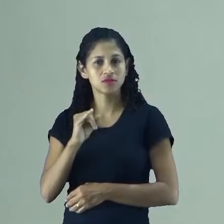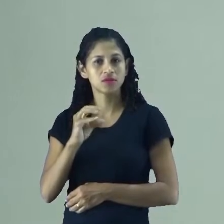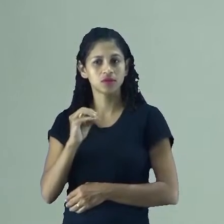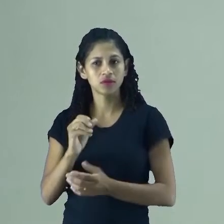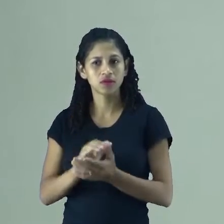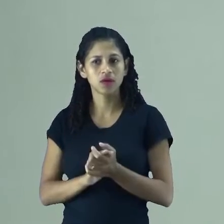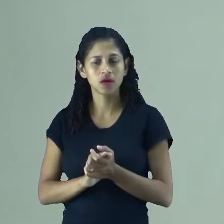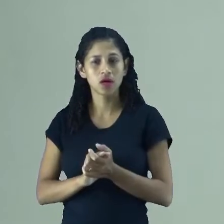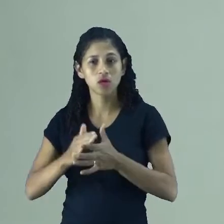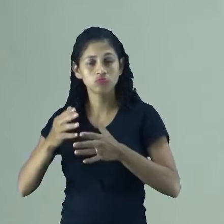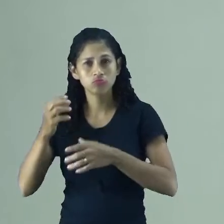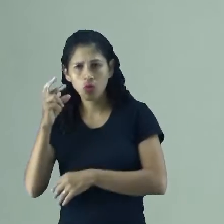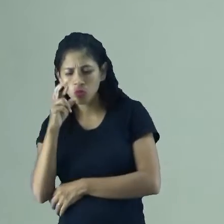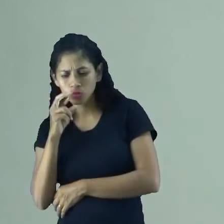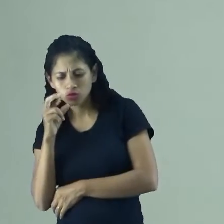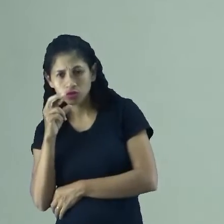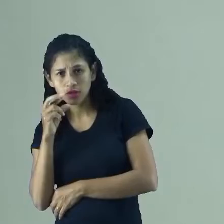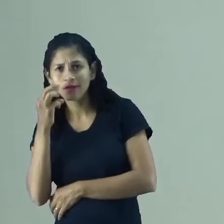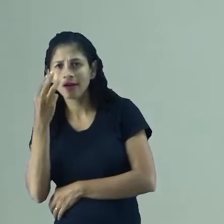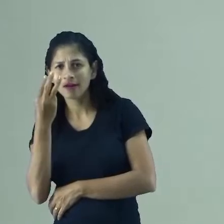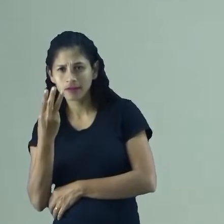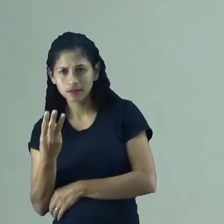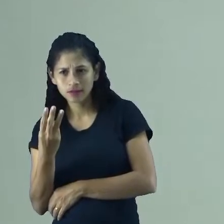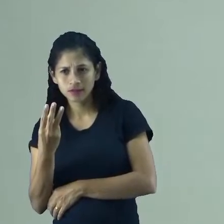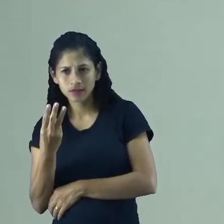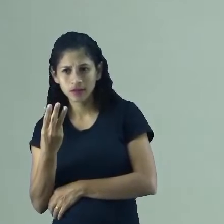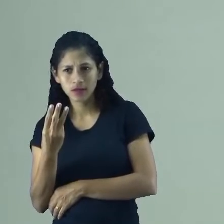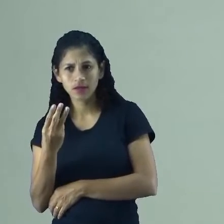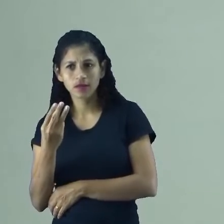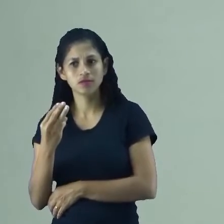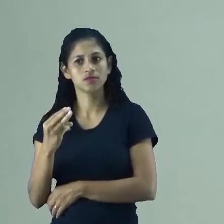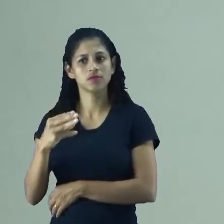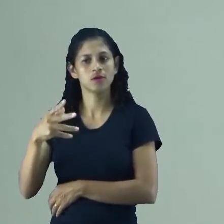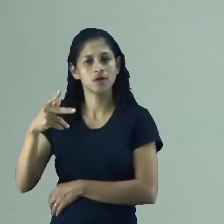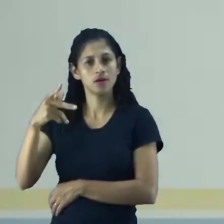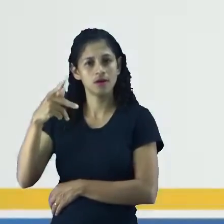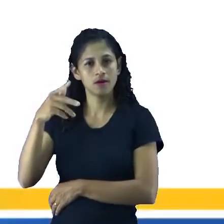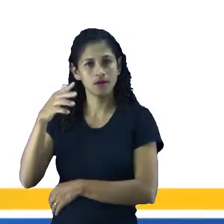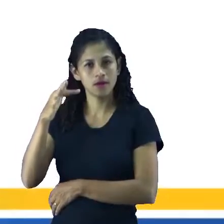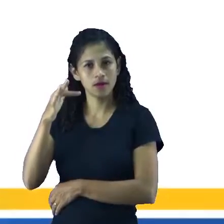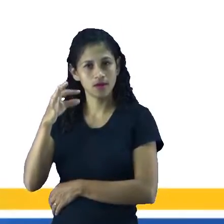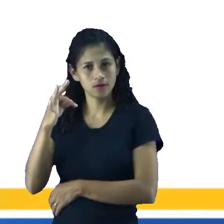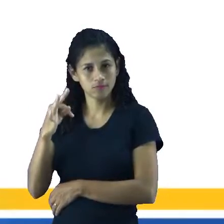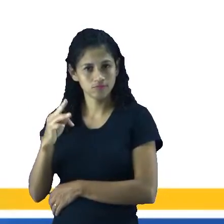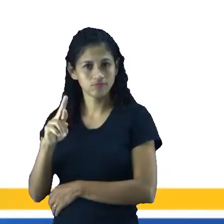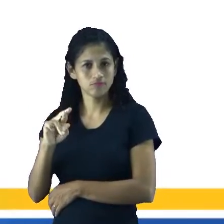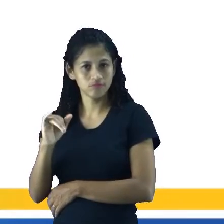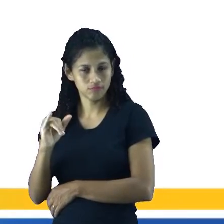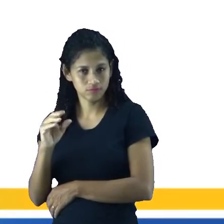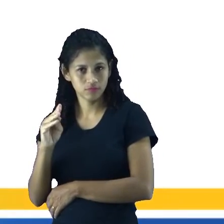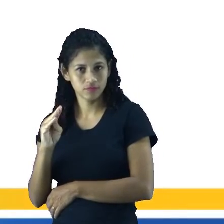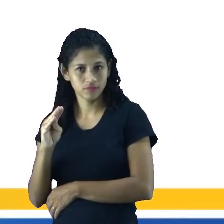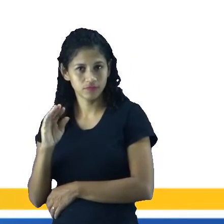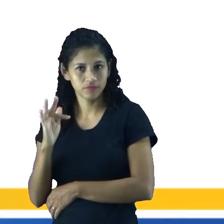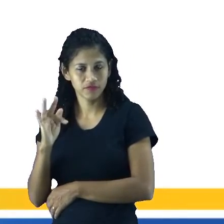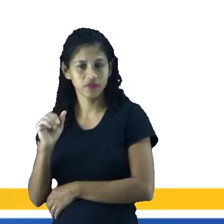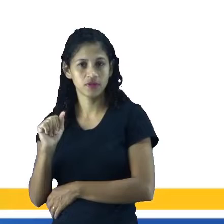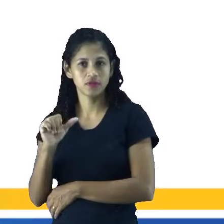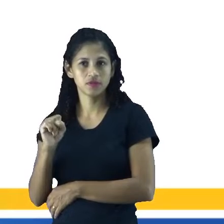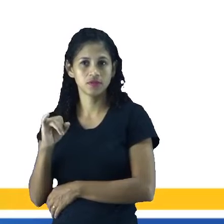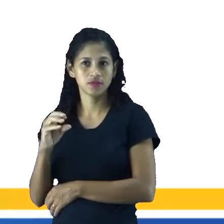apresenta mais do que 4, nós vamos classificar como polifásica, como apareceu aí na imagem para vocês.